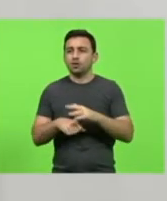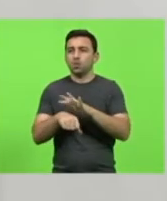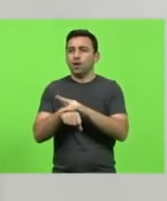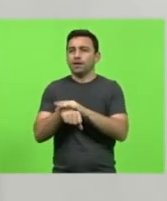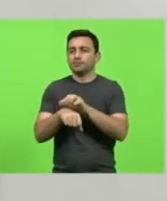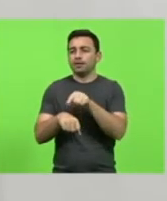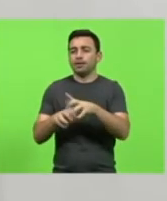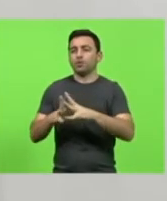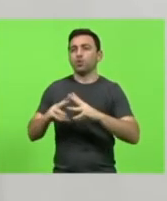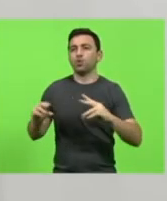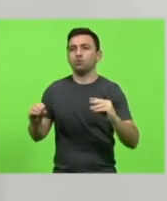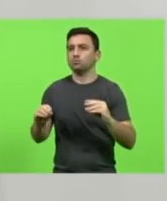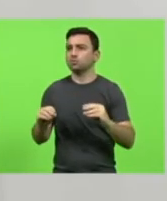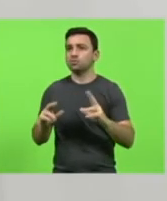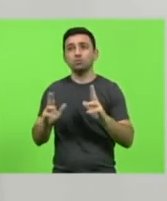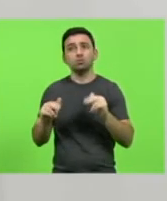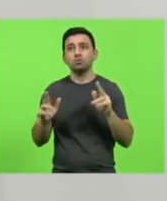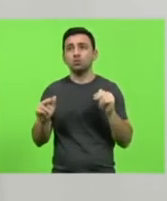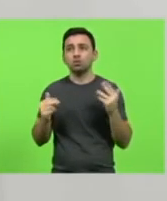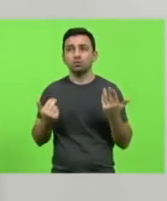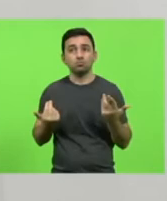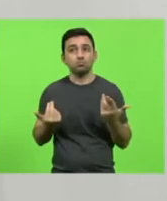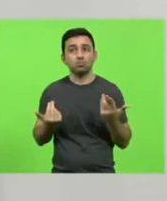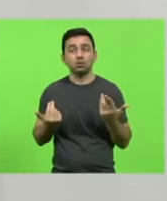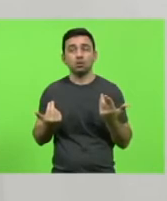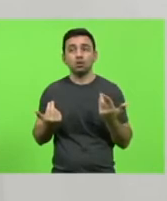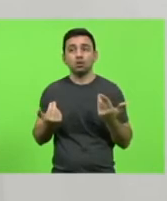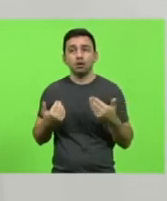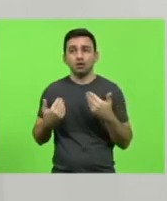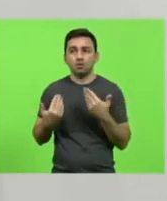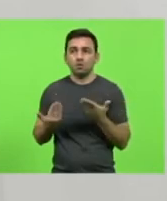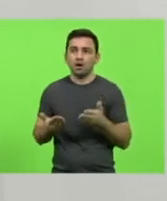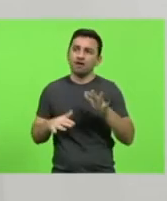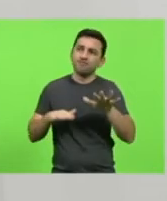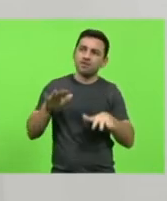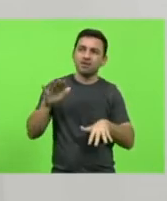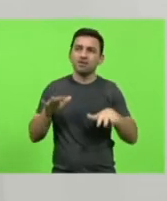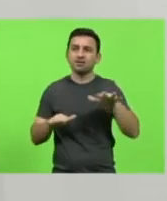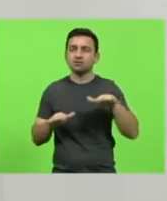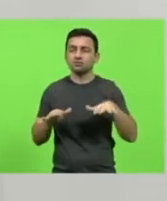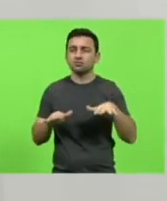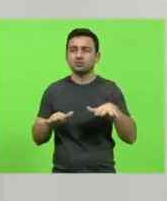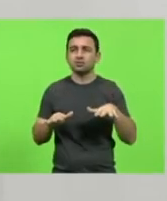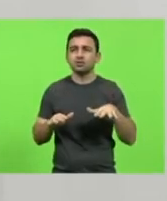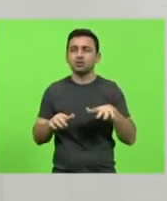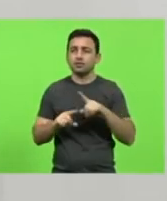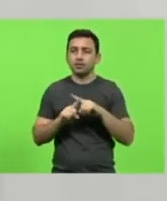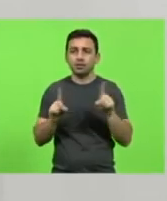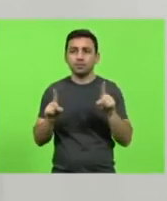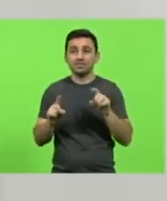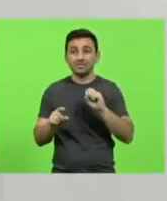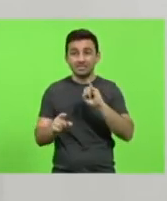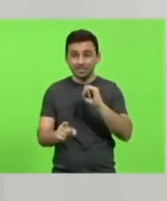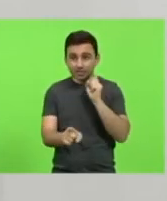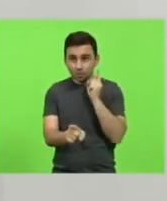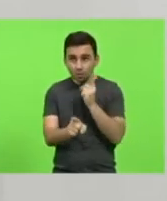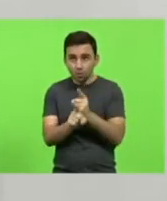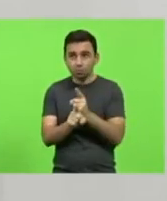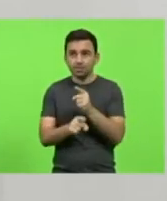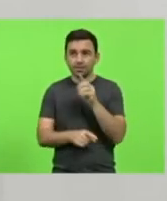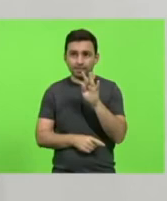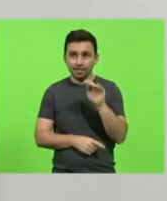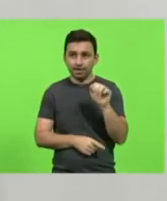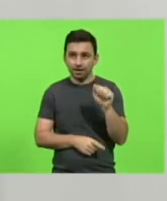passageira ou de caráter intermitente porque ao ser diagnosticado o